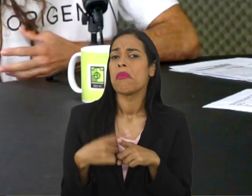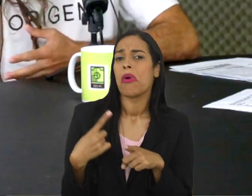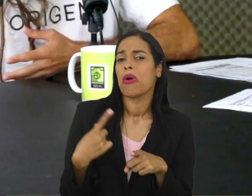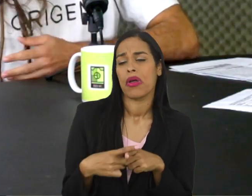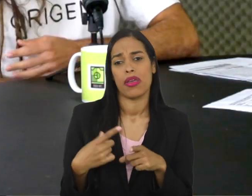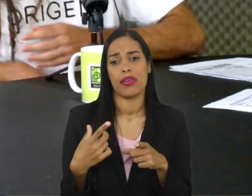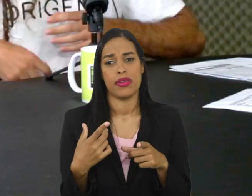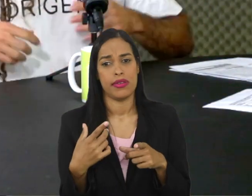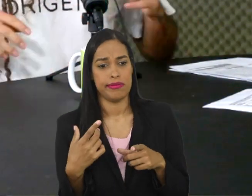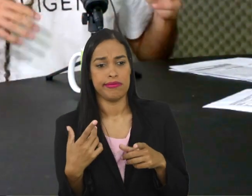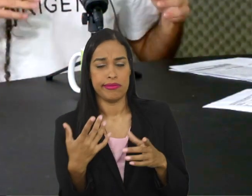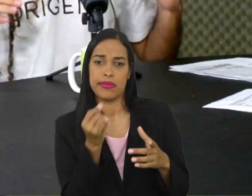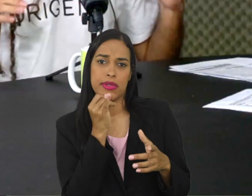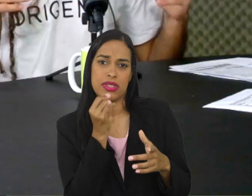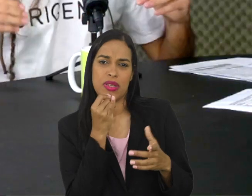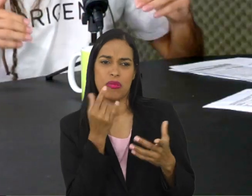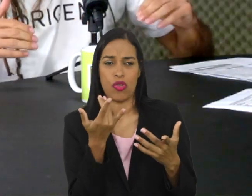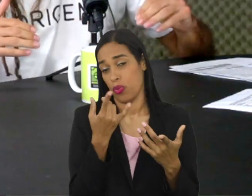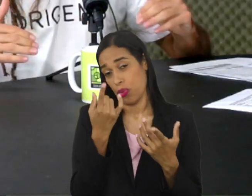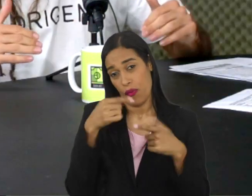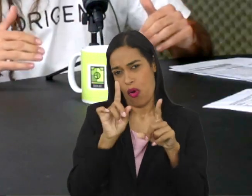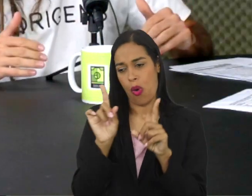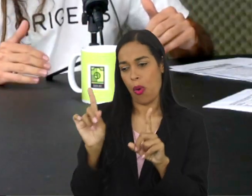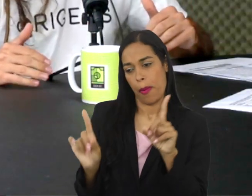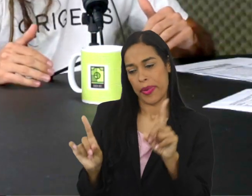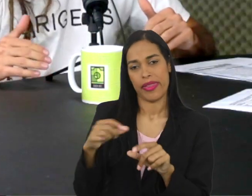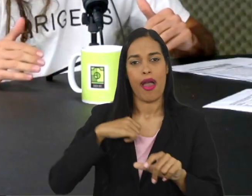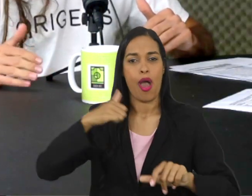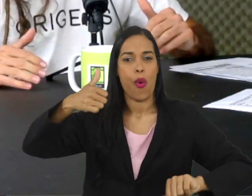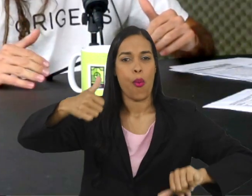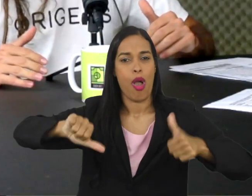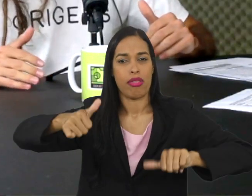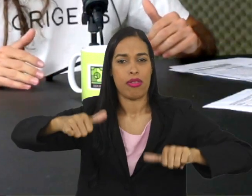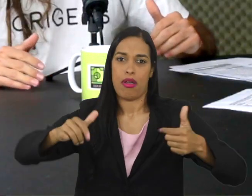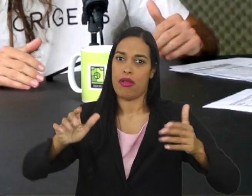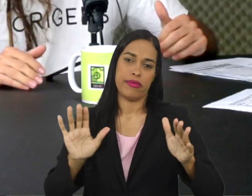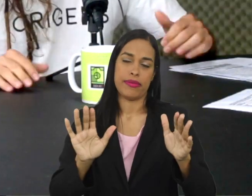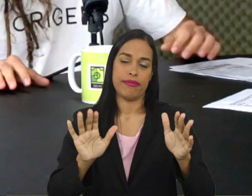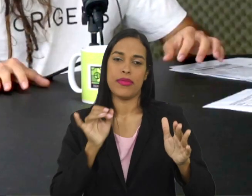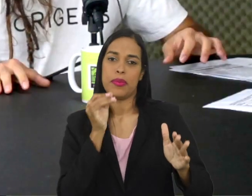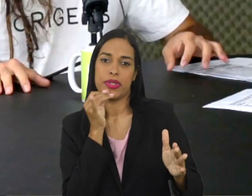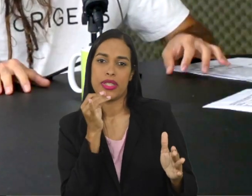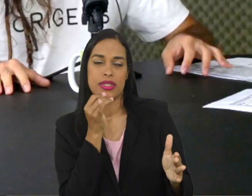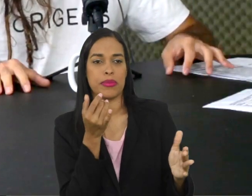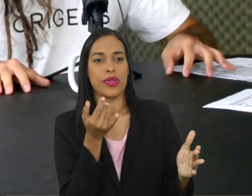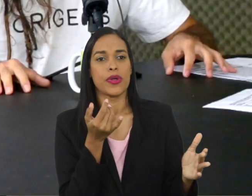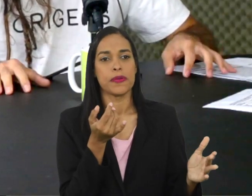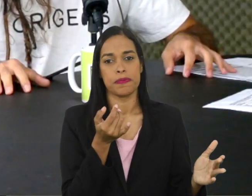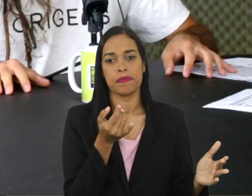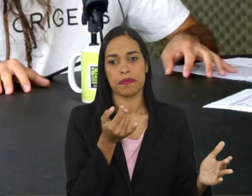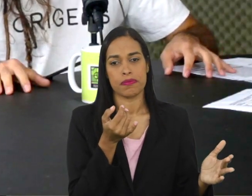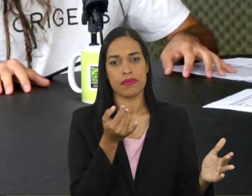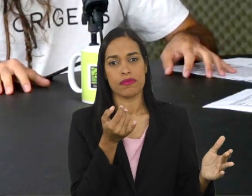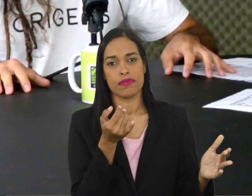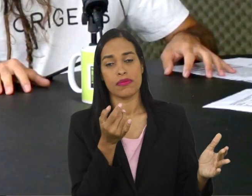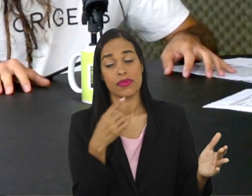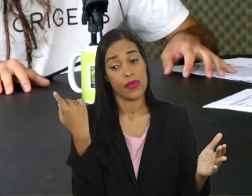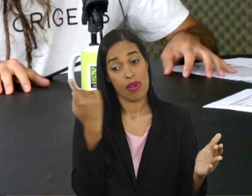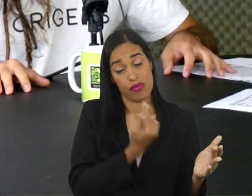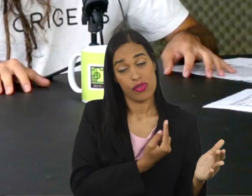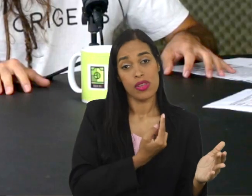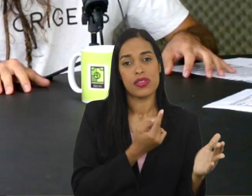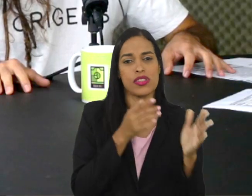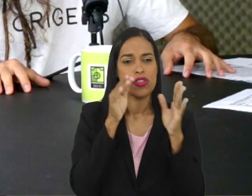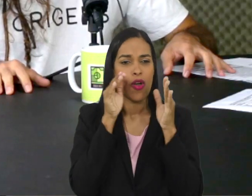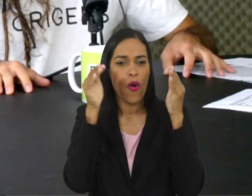porque assim, sem querer equiparar qualidade, complexidade, mas existe também um